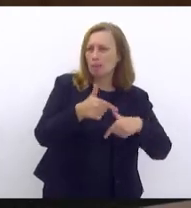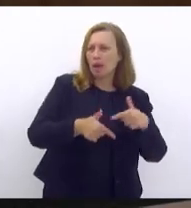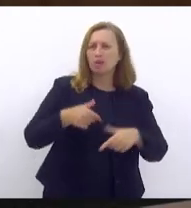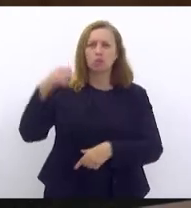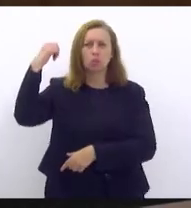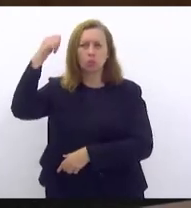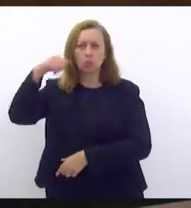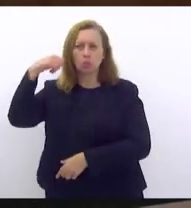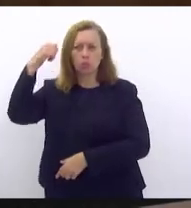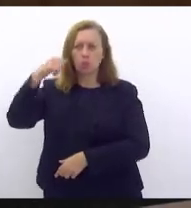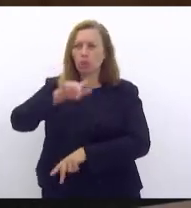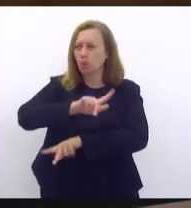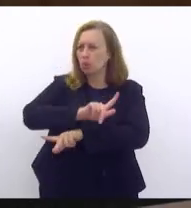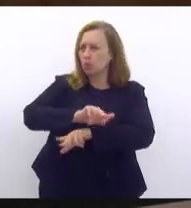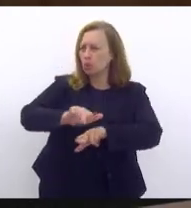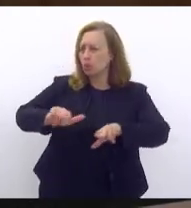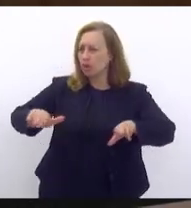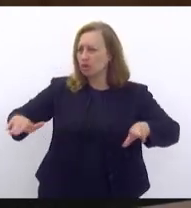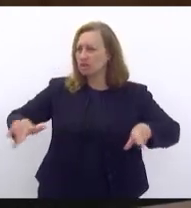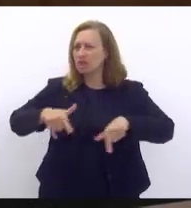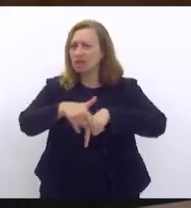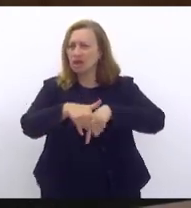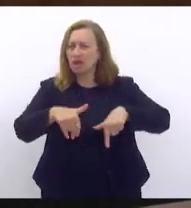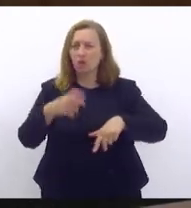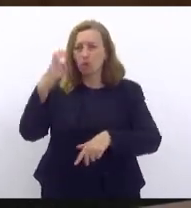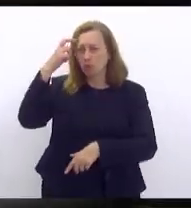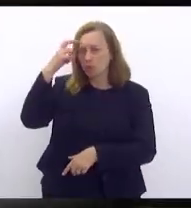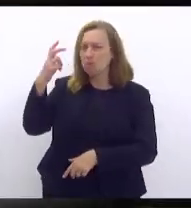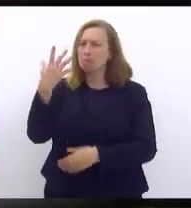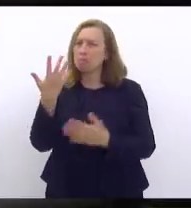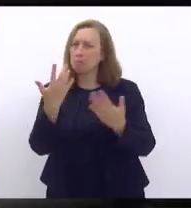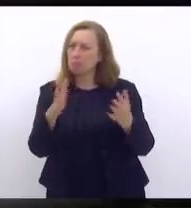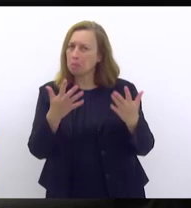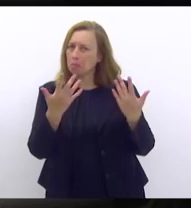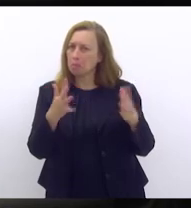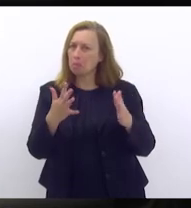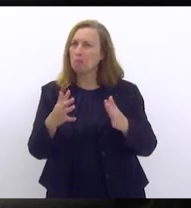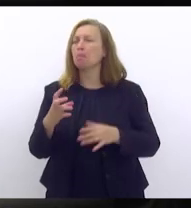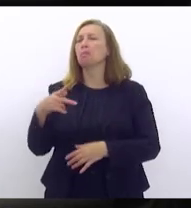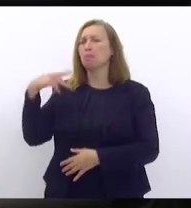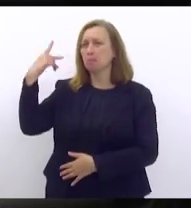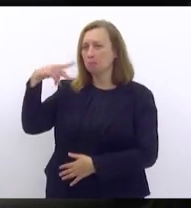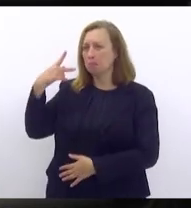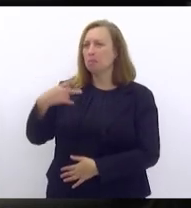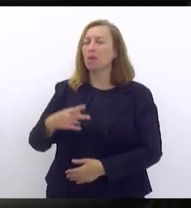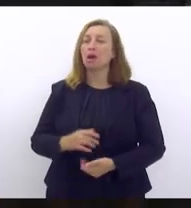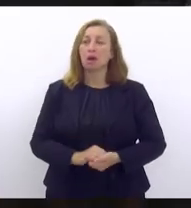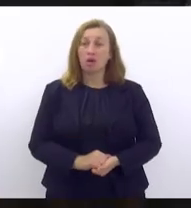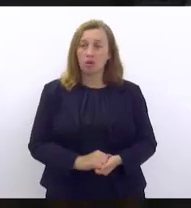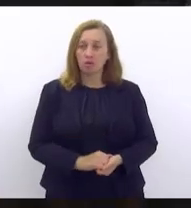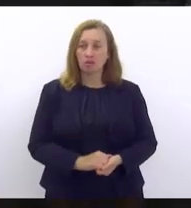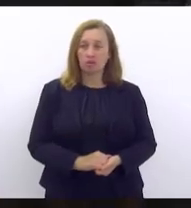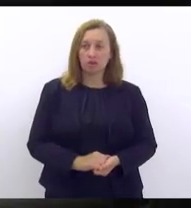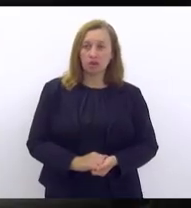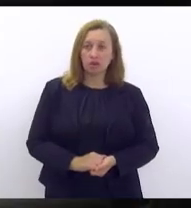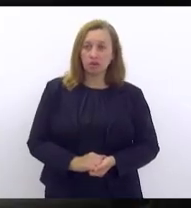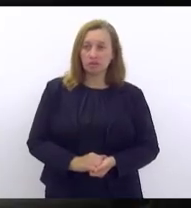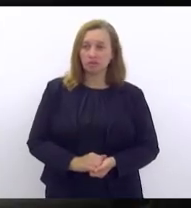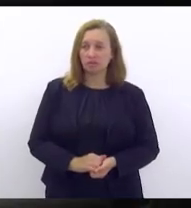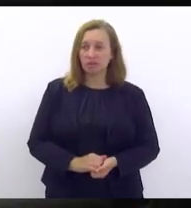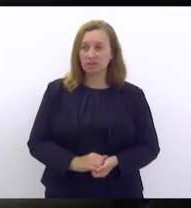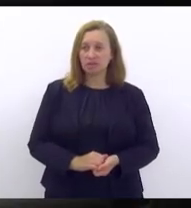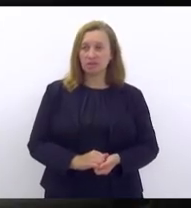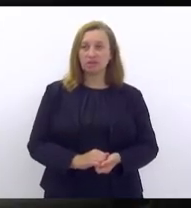sua diversidade étnica, cultural. Para concluir, por favor, deputada. Parabéns ao Parlamento Fluminense. Deputada Índia. Presidente, só